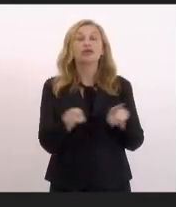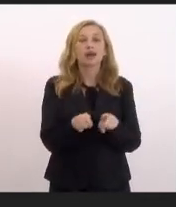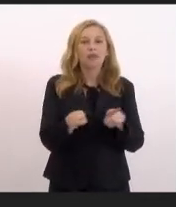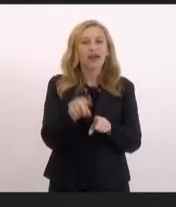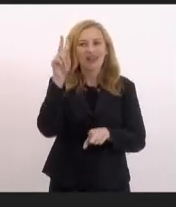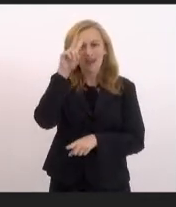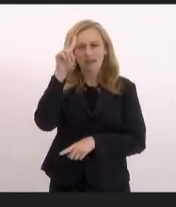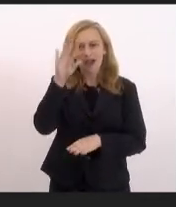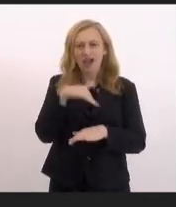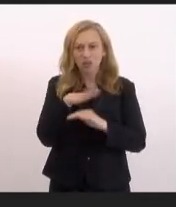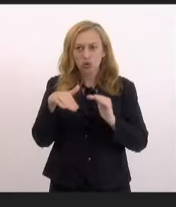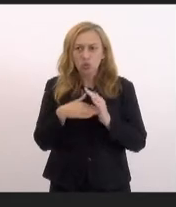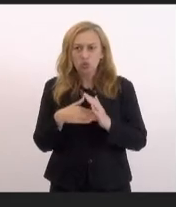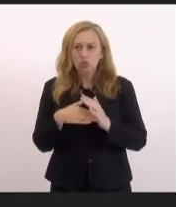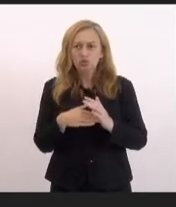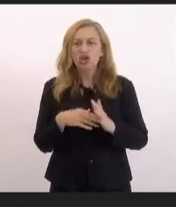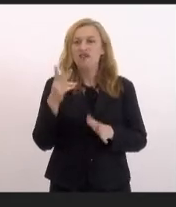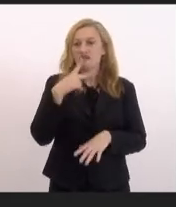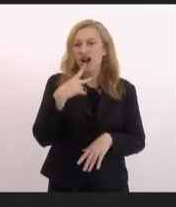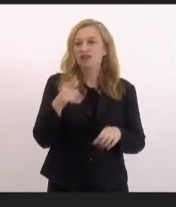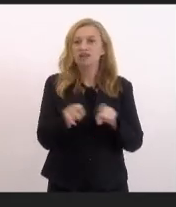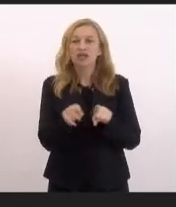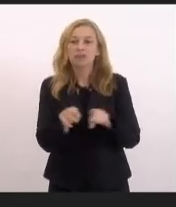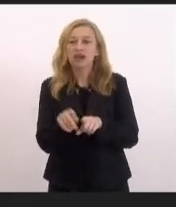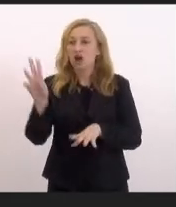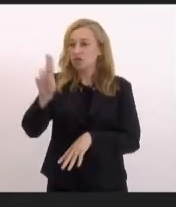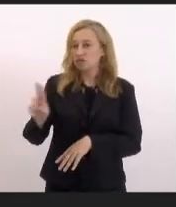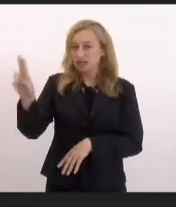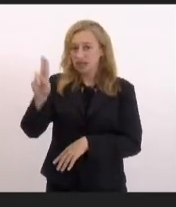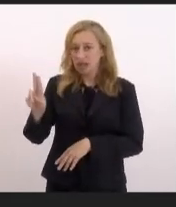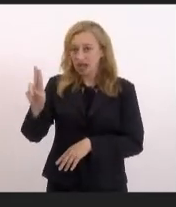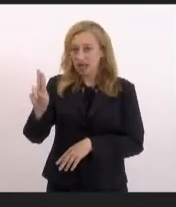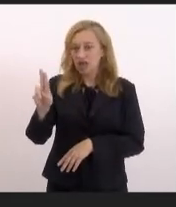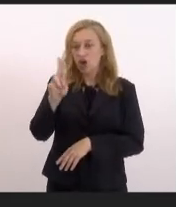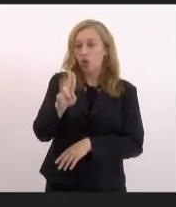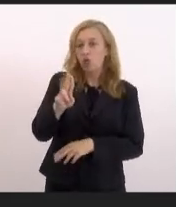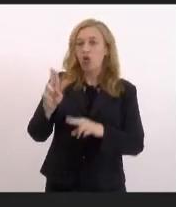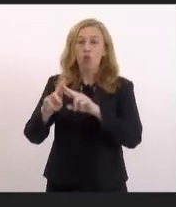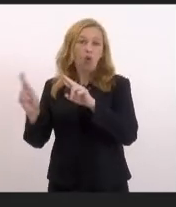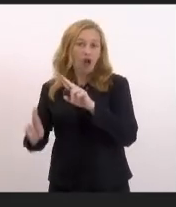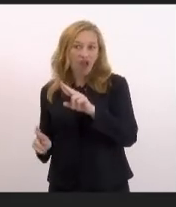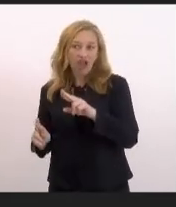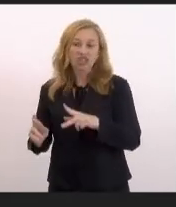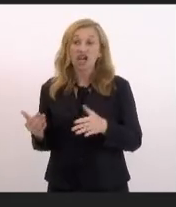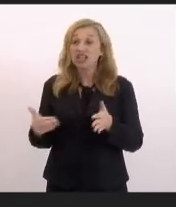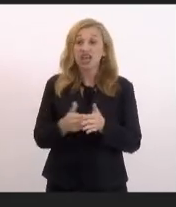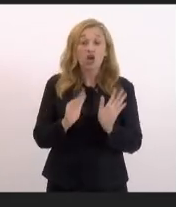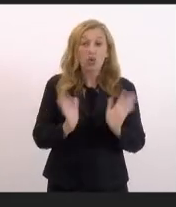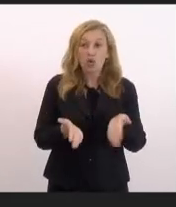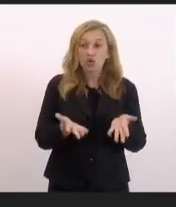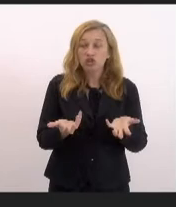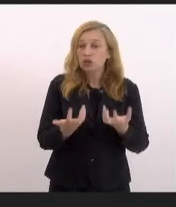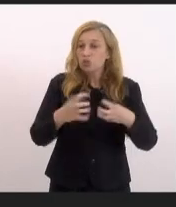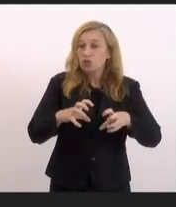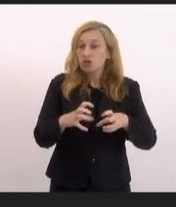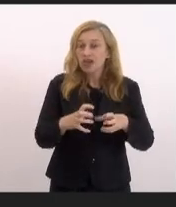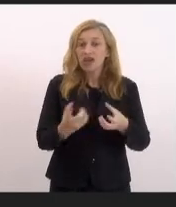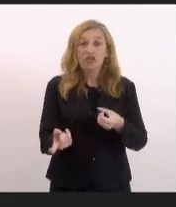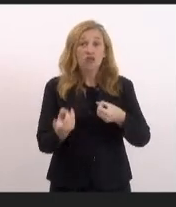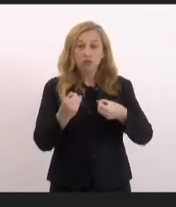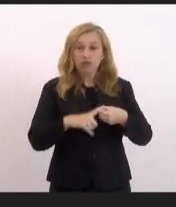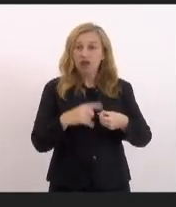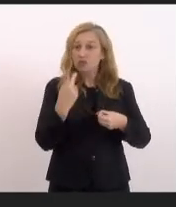todos aqui que falam também da Universidade da UERJ, porque a UERJ até hoje não quis retornar ao